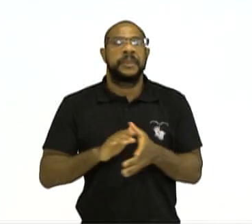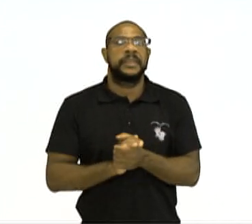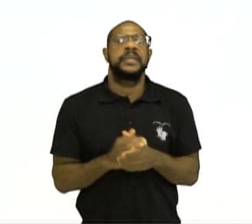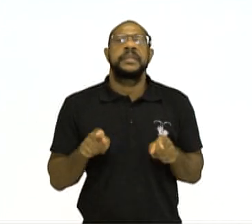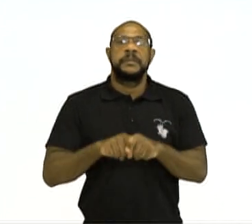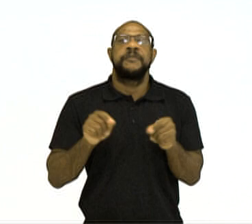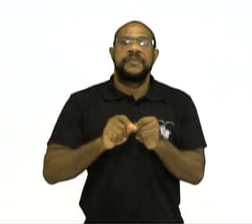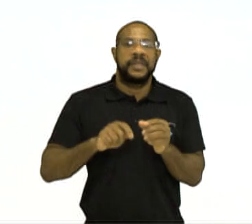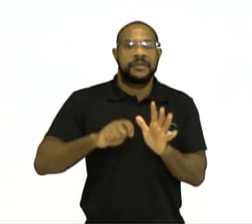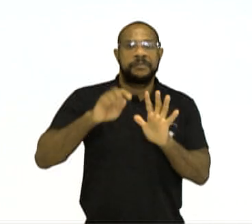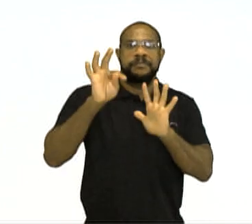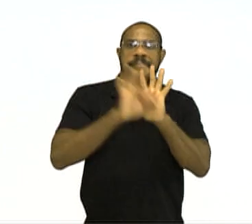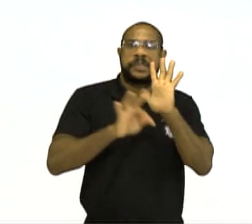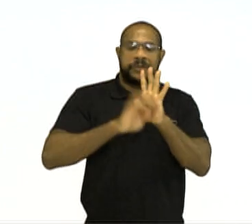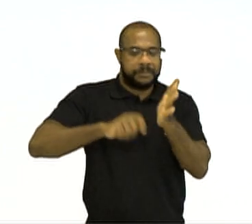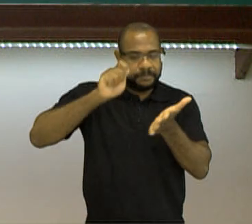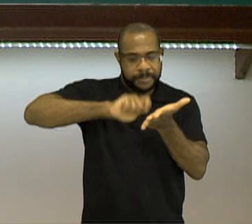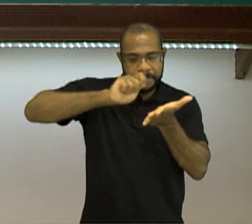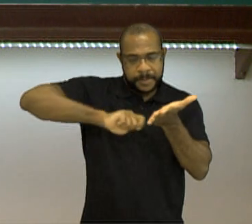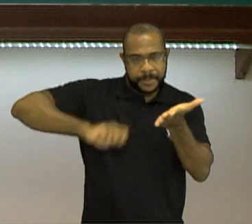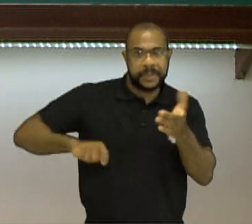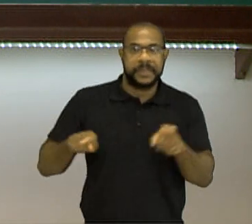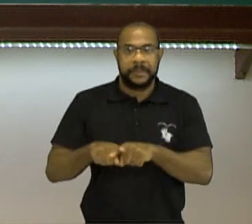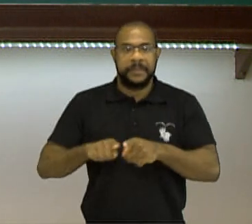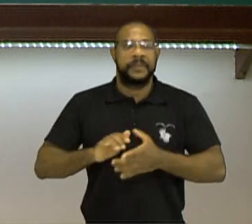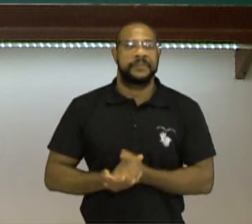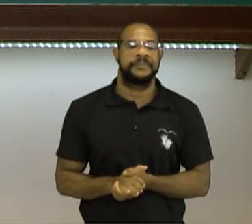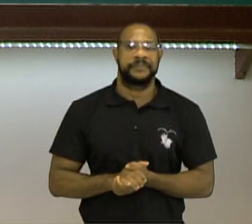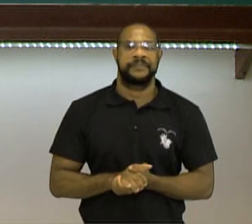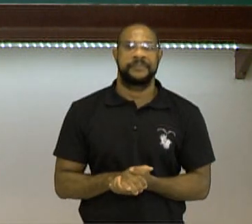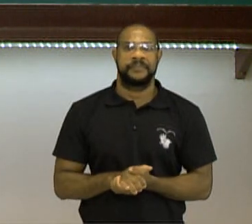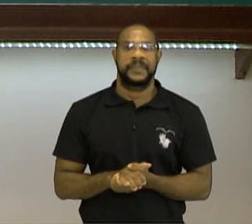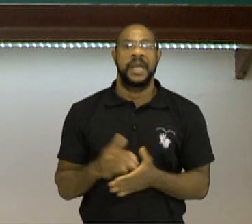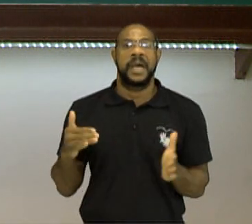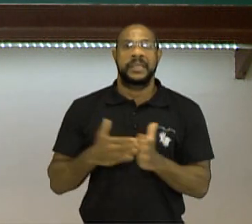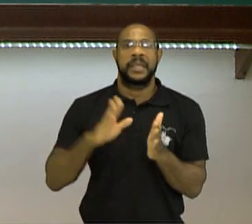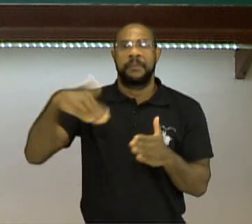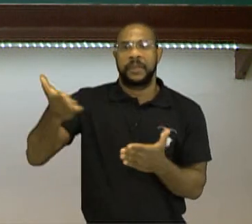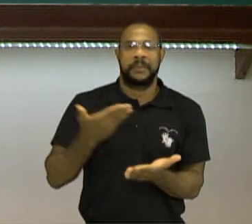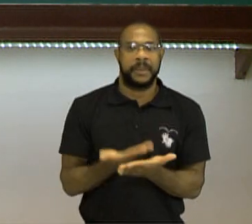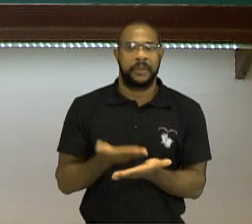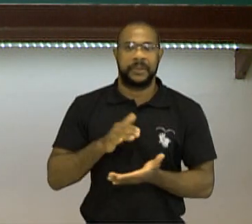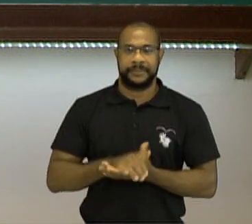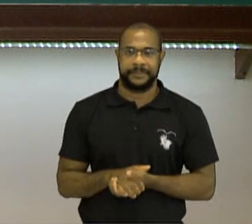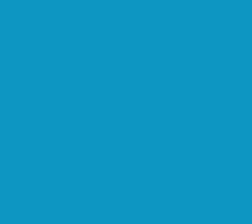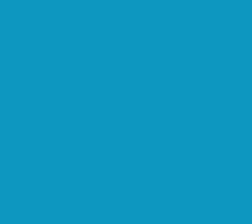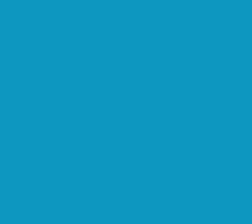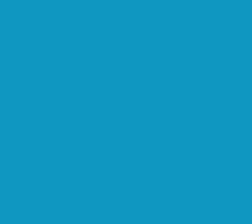artigo de opinião. É isso. Até a próxima.